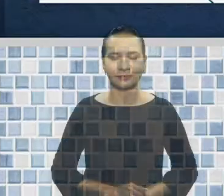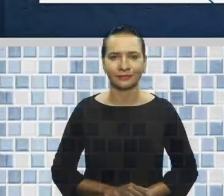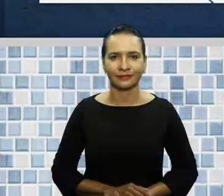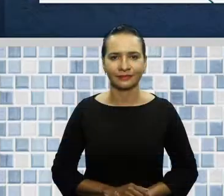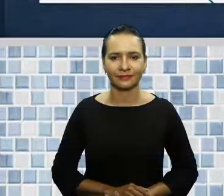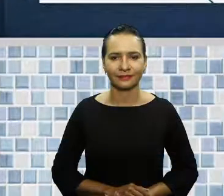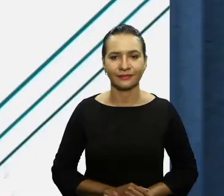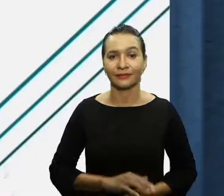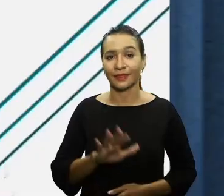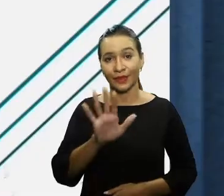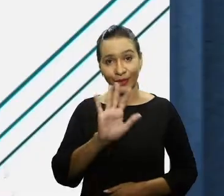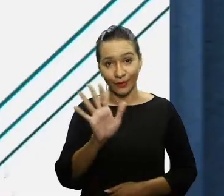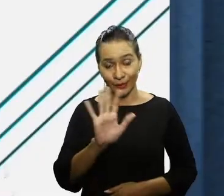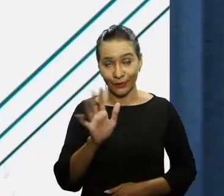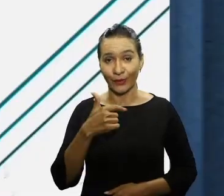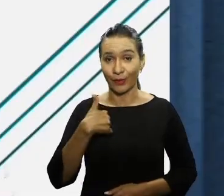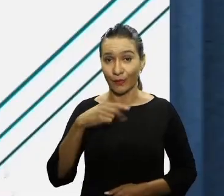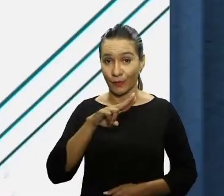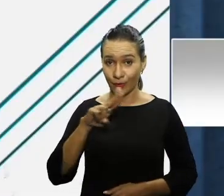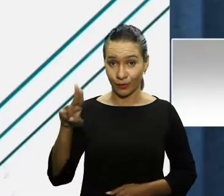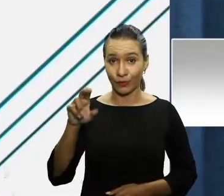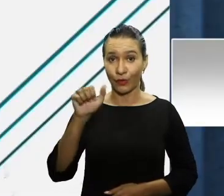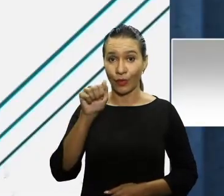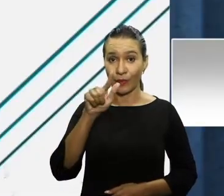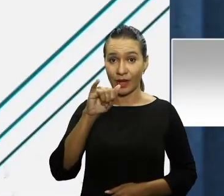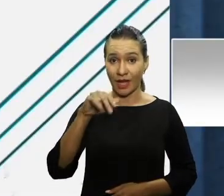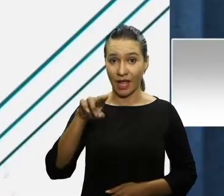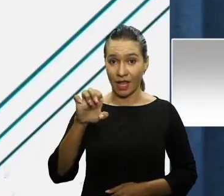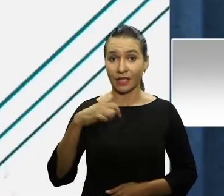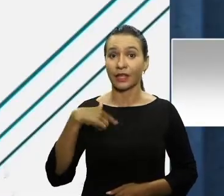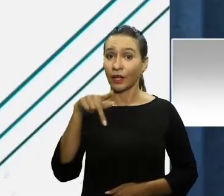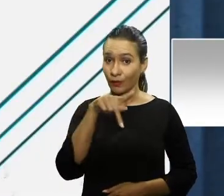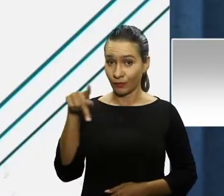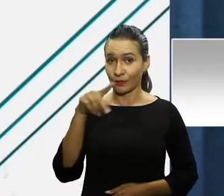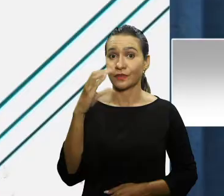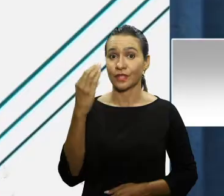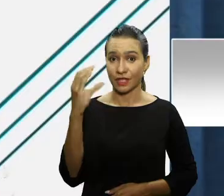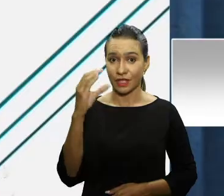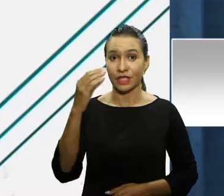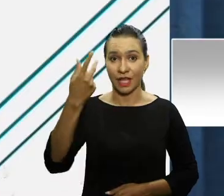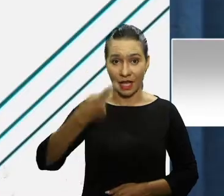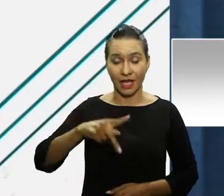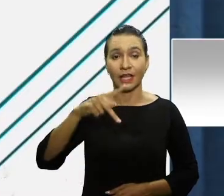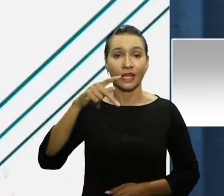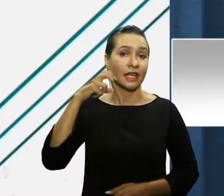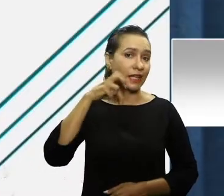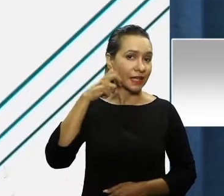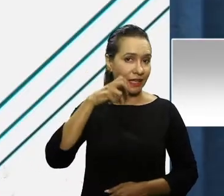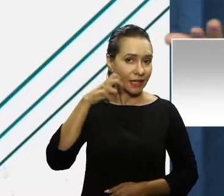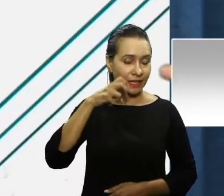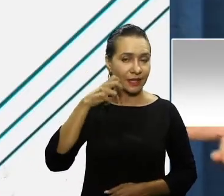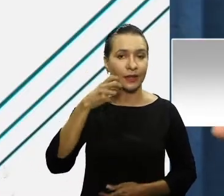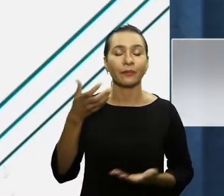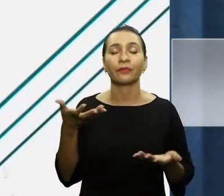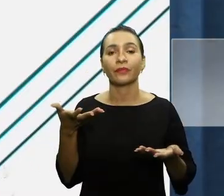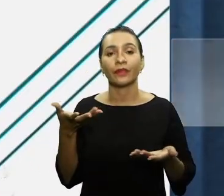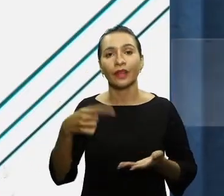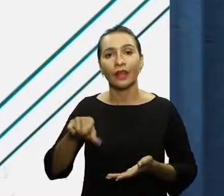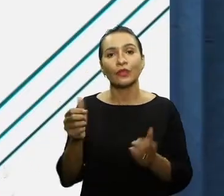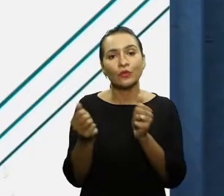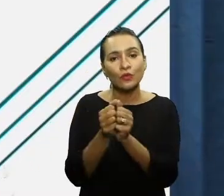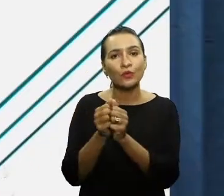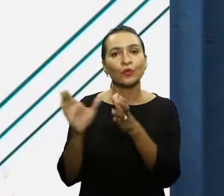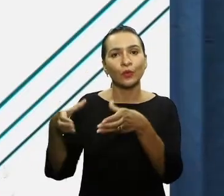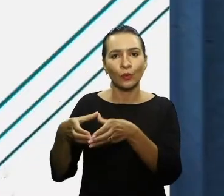Oi, gente. Meu nome é Aline Amorim. Eu sou professora de ciências do município de Natal. E junto com a colaboração de